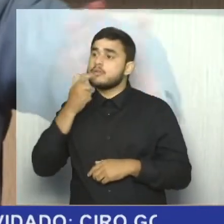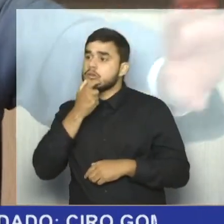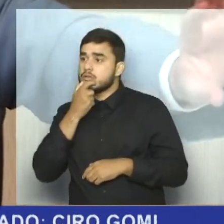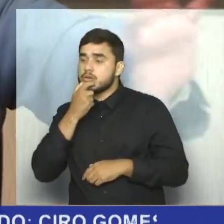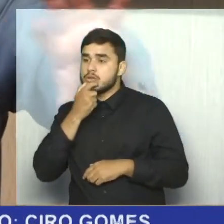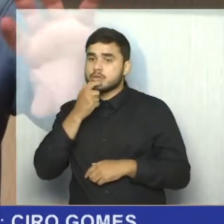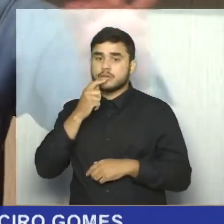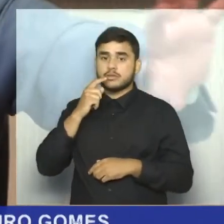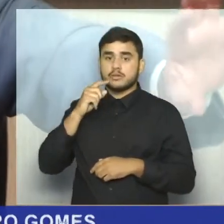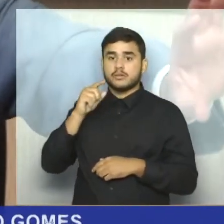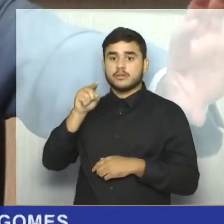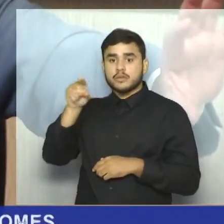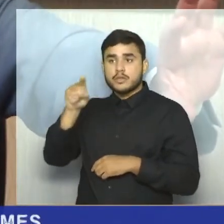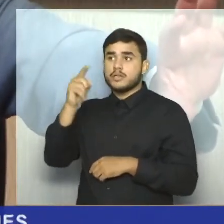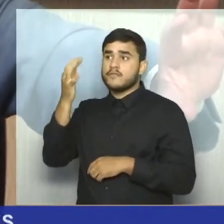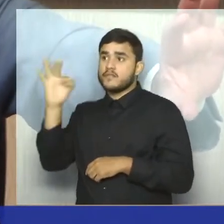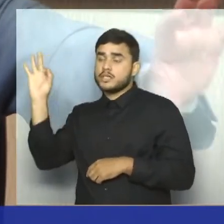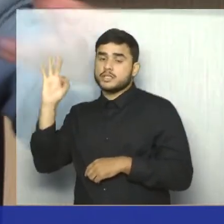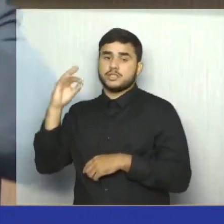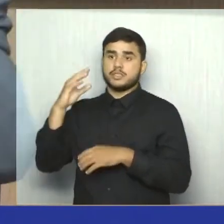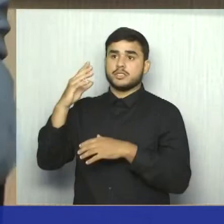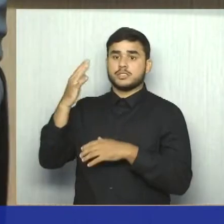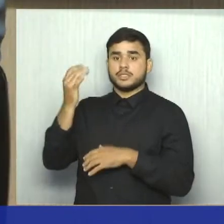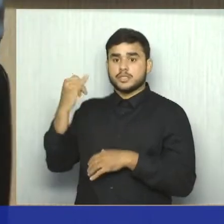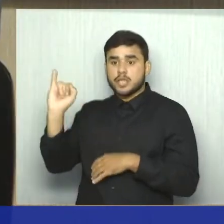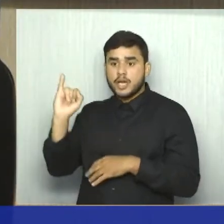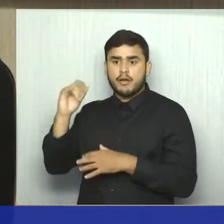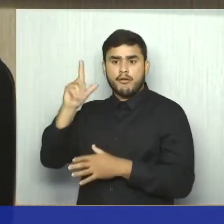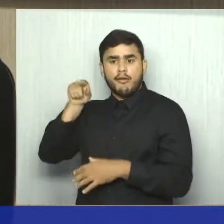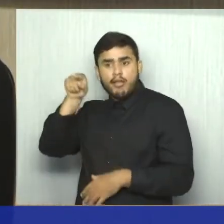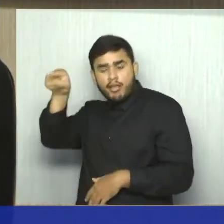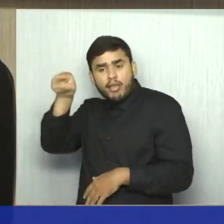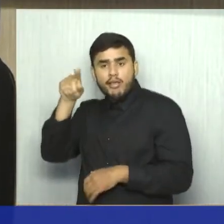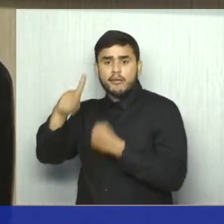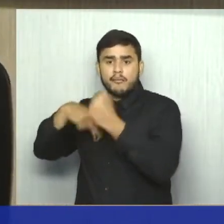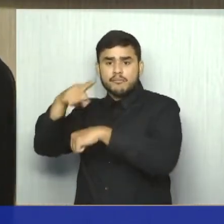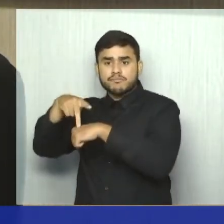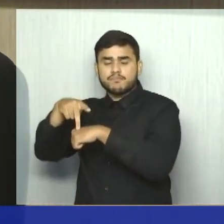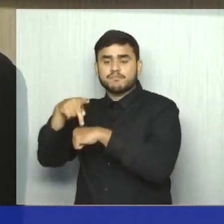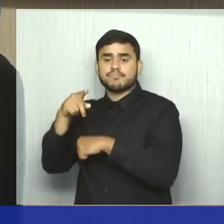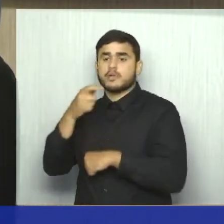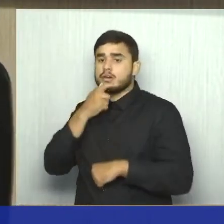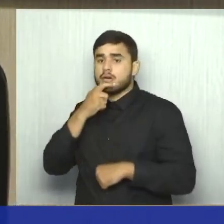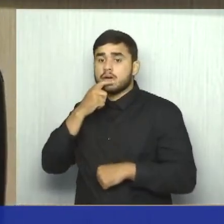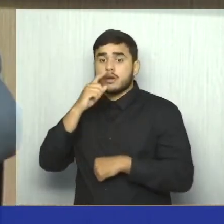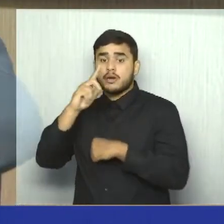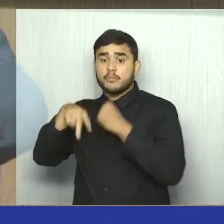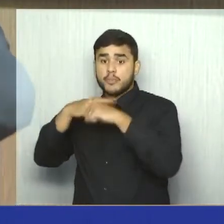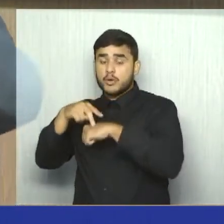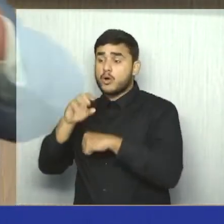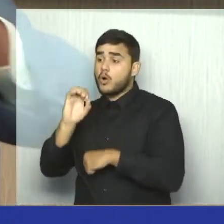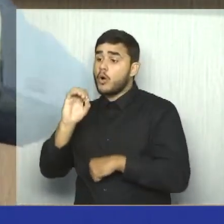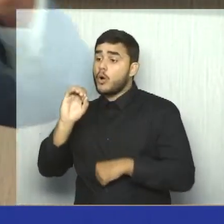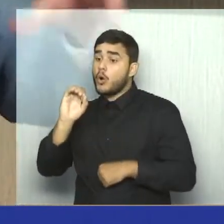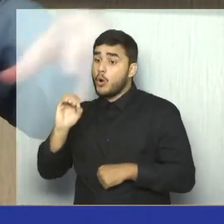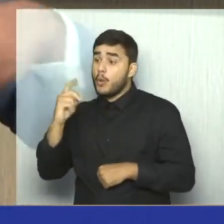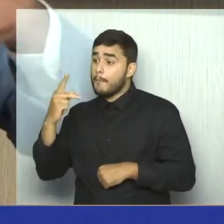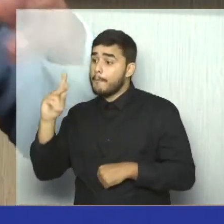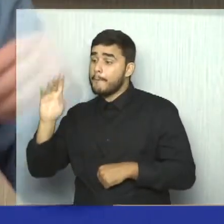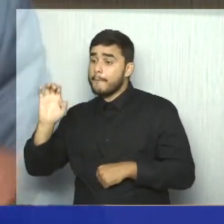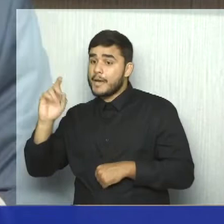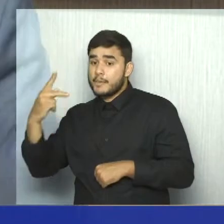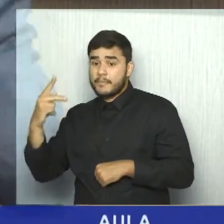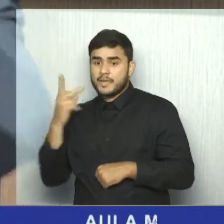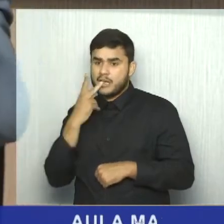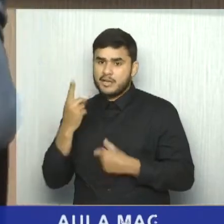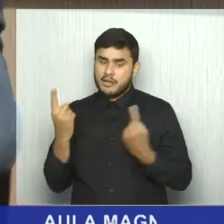e italianos. E fim de papo. Não existe concorrência no mercado de petróleo. A OPEP desqualifica qualquer ideia de competição